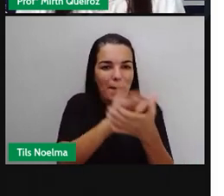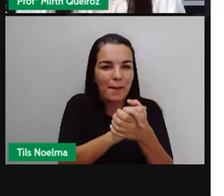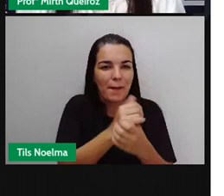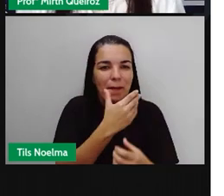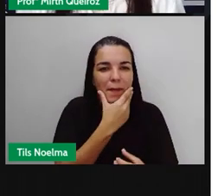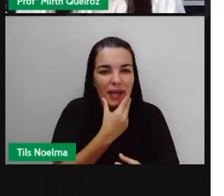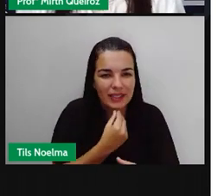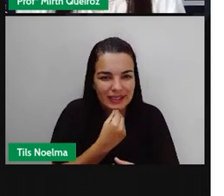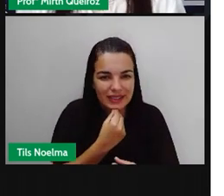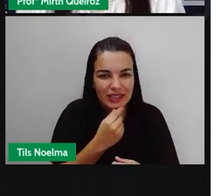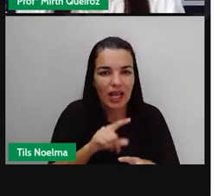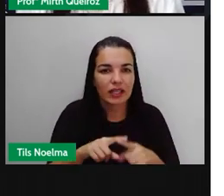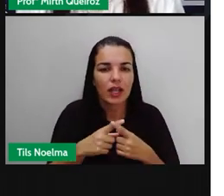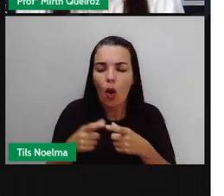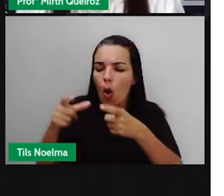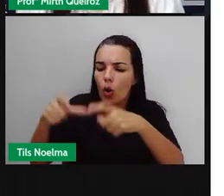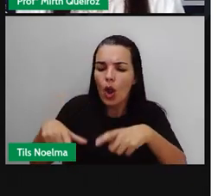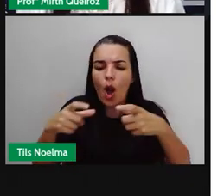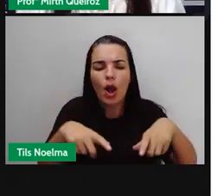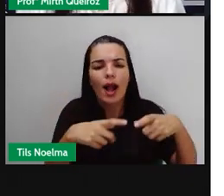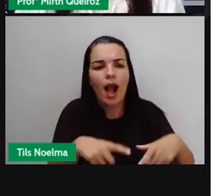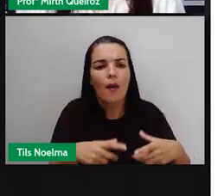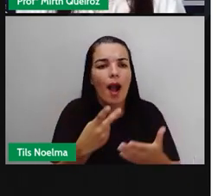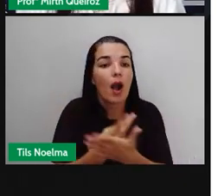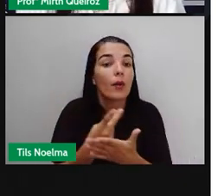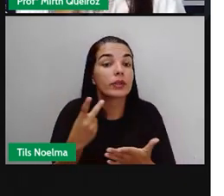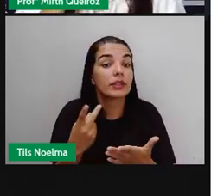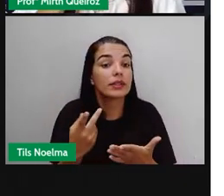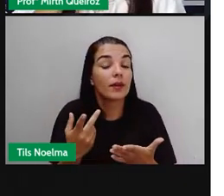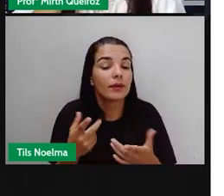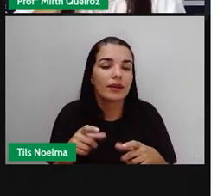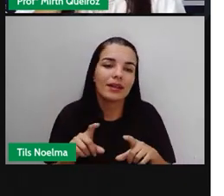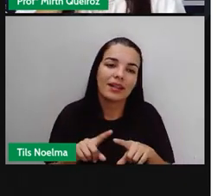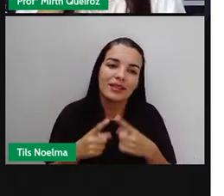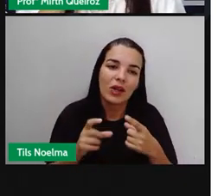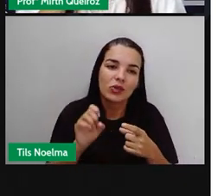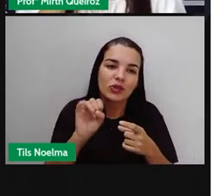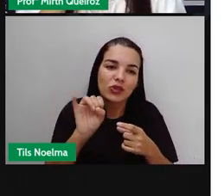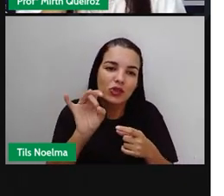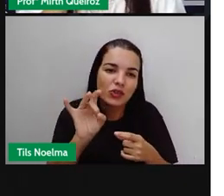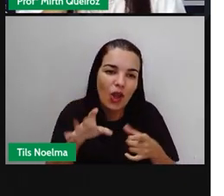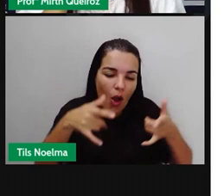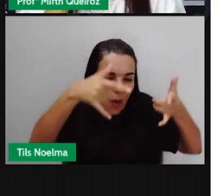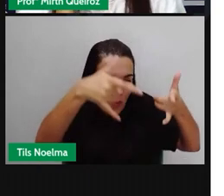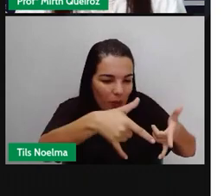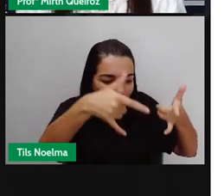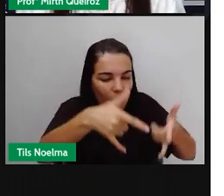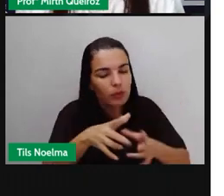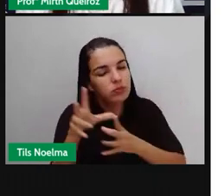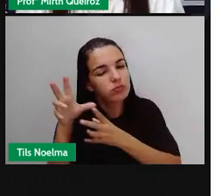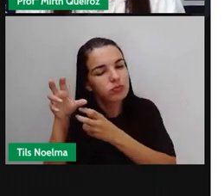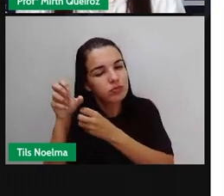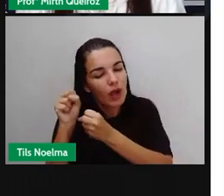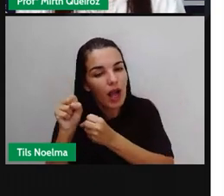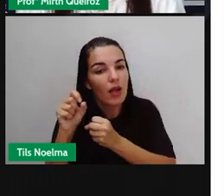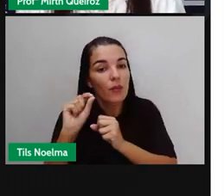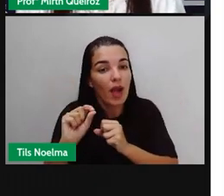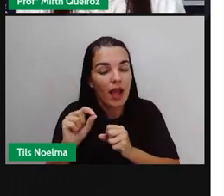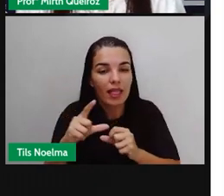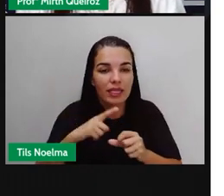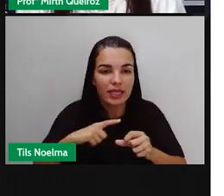acontecimentos dessa história? Onde foi que aconteceu? No próprio quarto onde se tinha a máquina de tear,